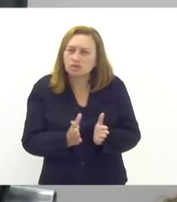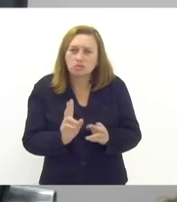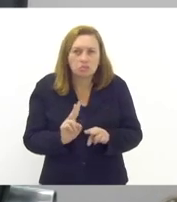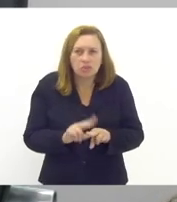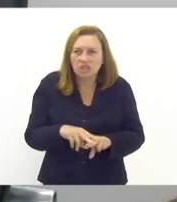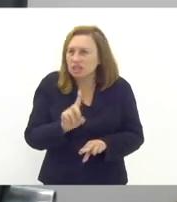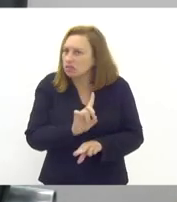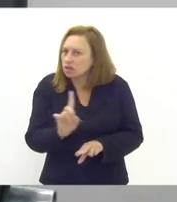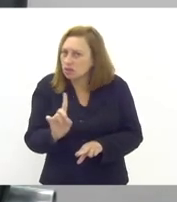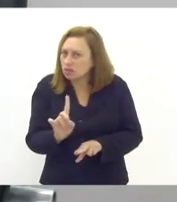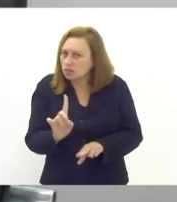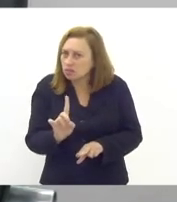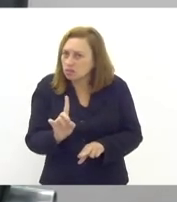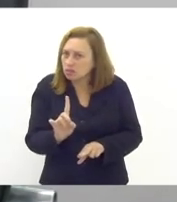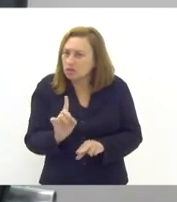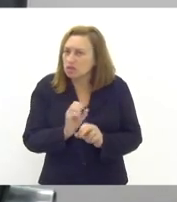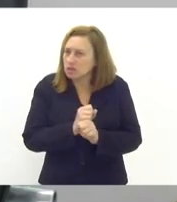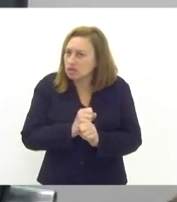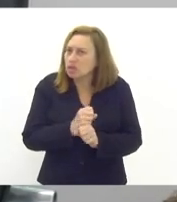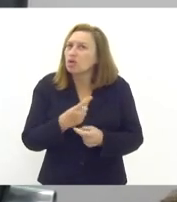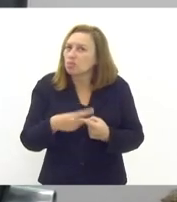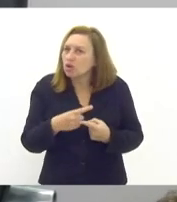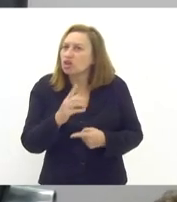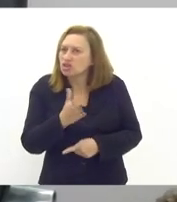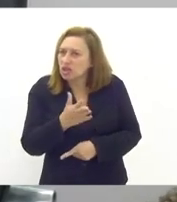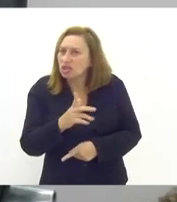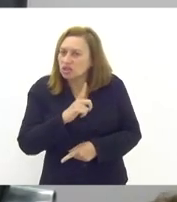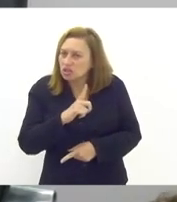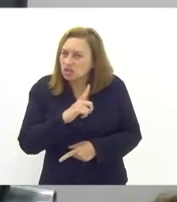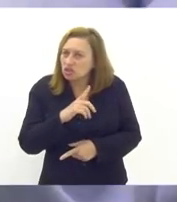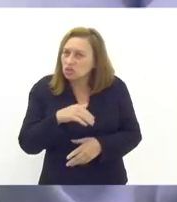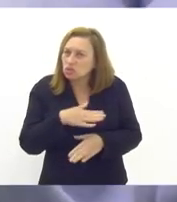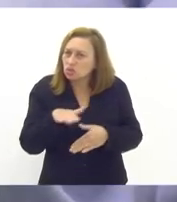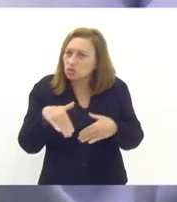apreenderam. Nesse ano. Não. Porque já tinha todo